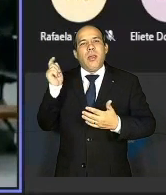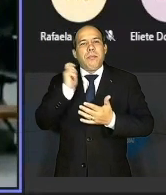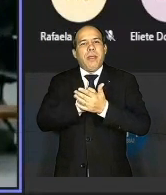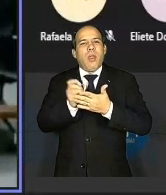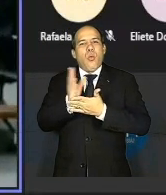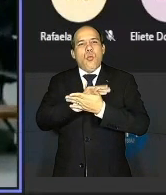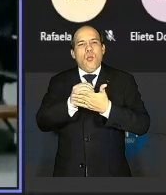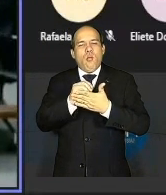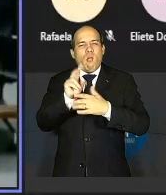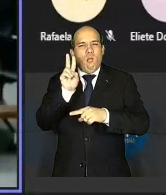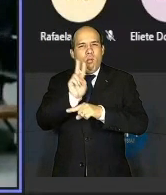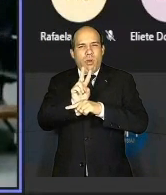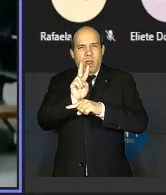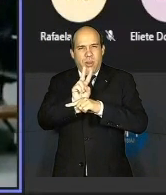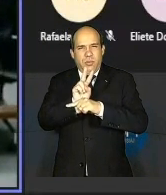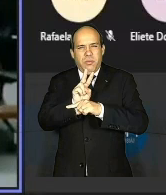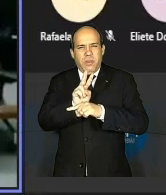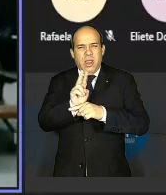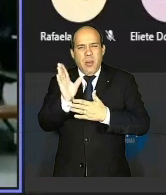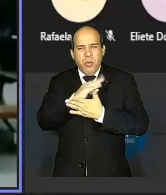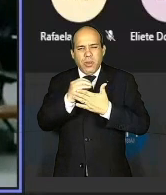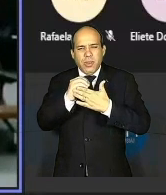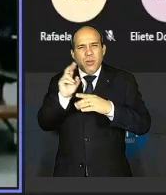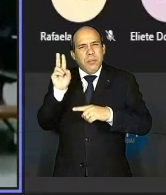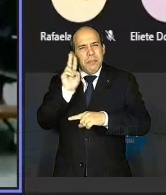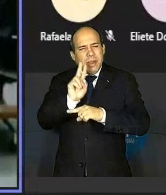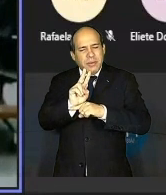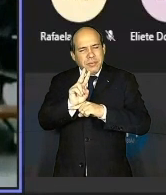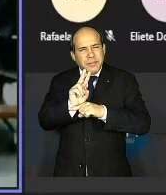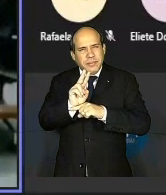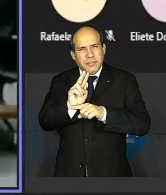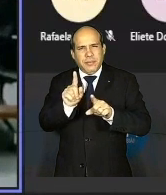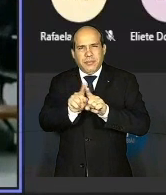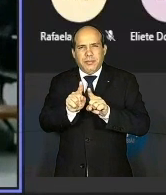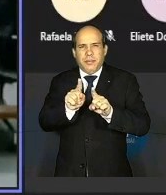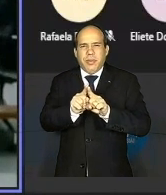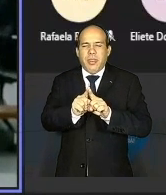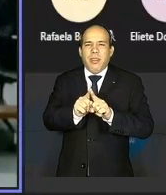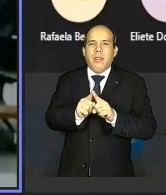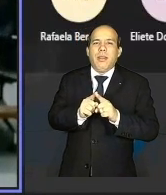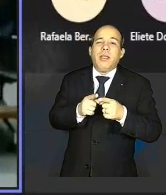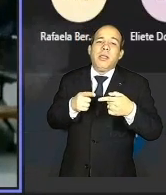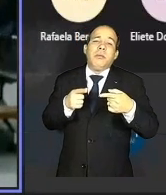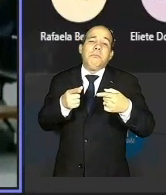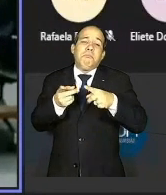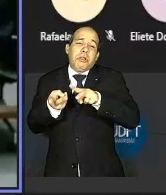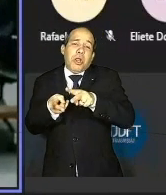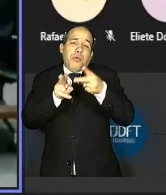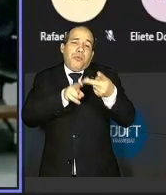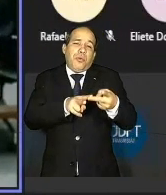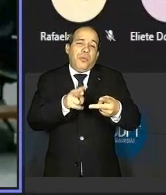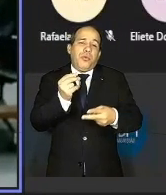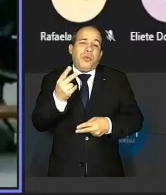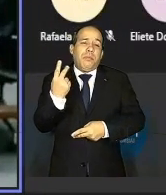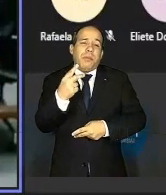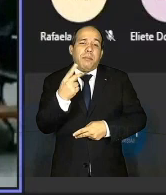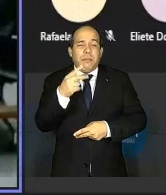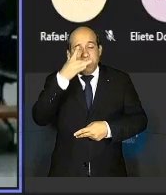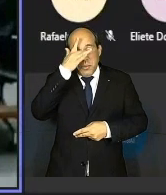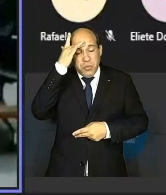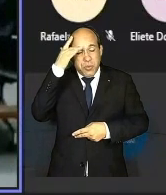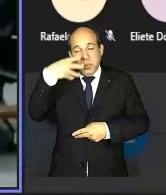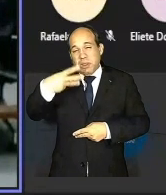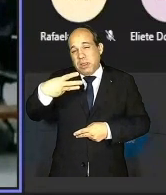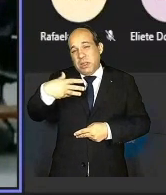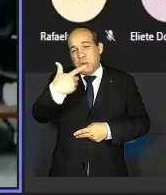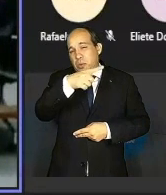cogitou dela amortizar um empréstimo, essa é a história que ela conta, dela amortizar um empréstimo, e ela transferiu esse